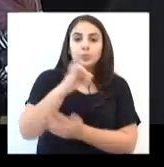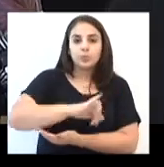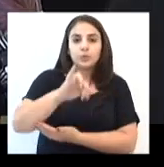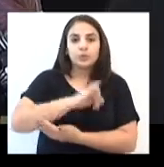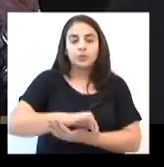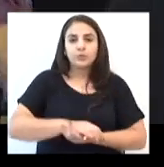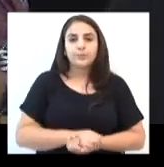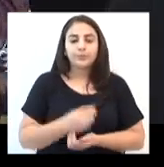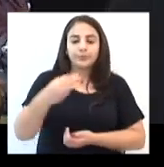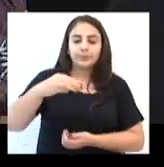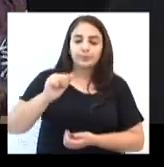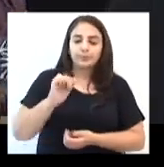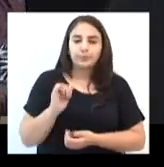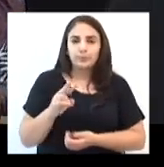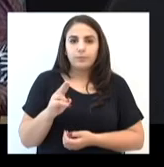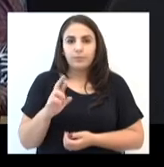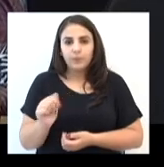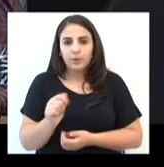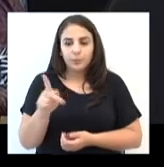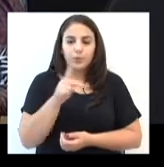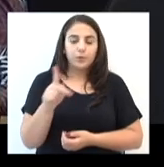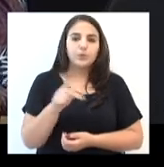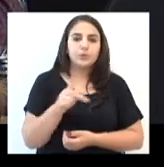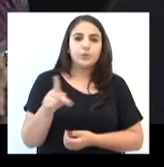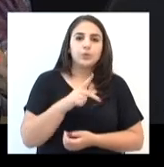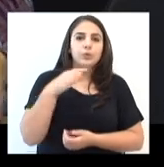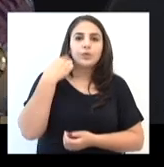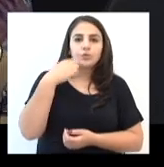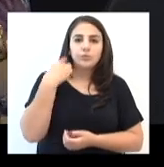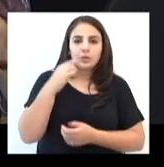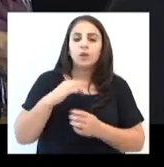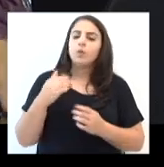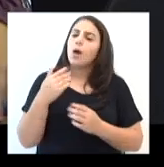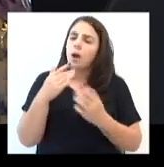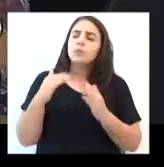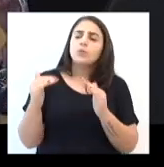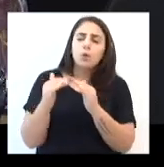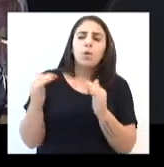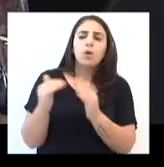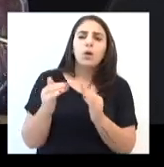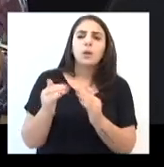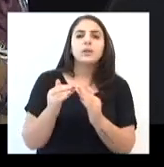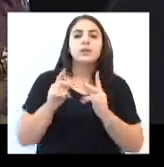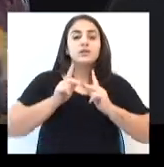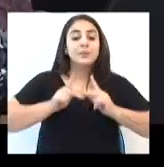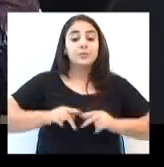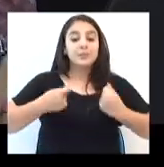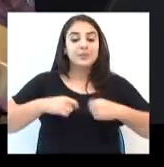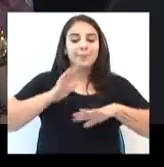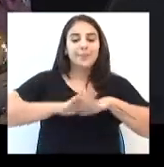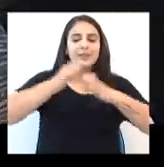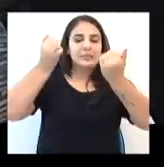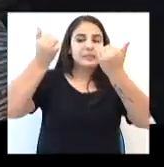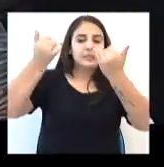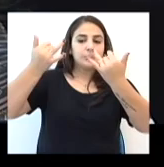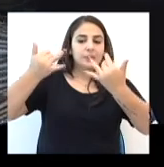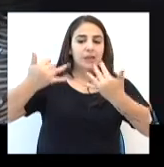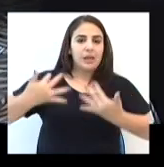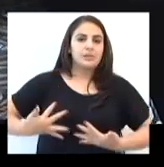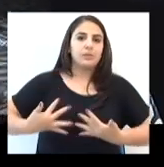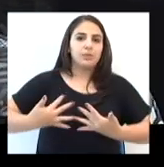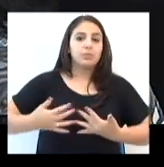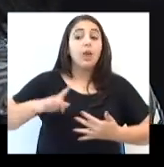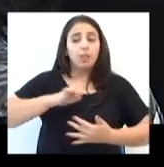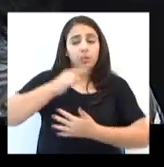reformados. Maura, que é professora de Direito, concorda que a população precisa de mais esclarecimento, pois tem uma